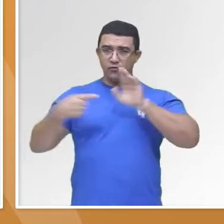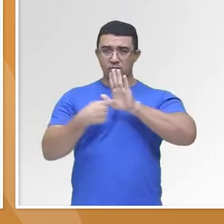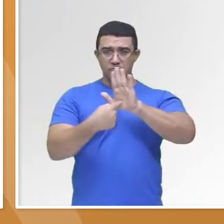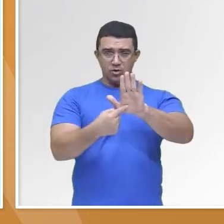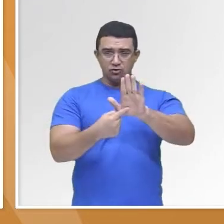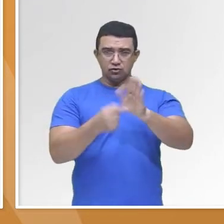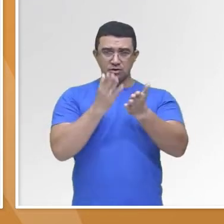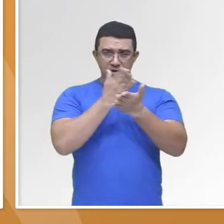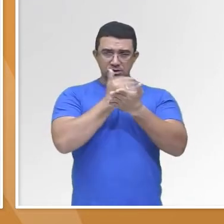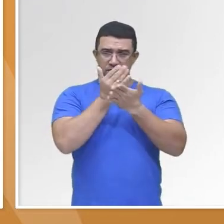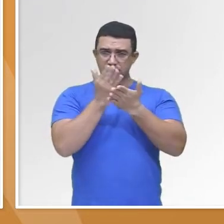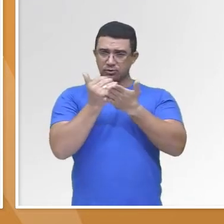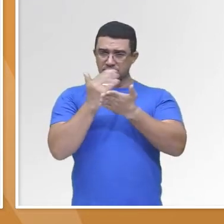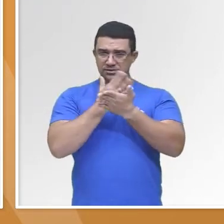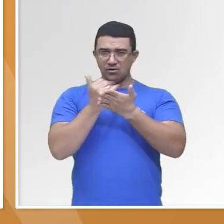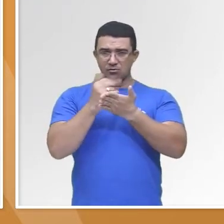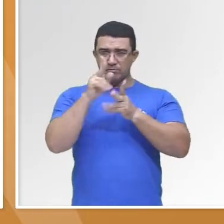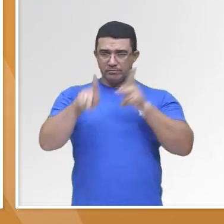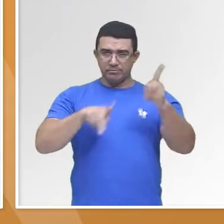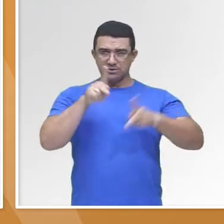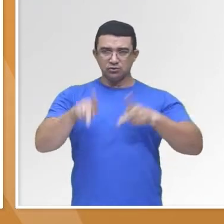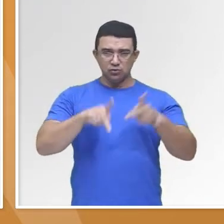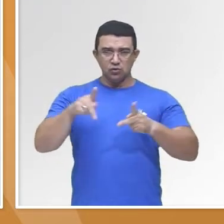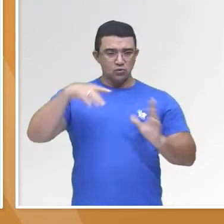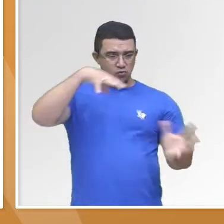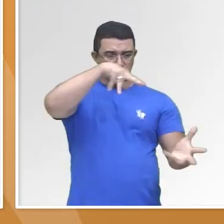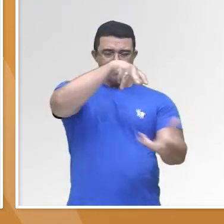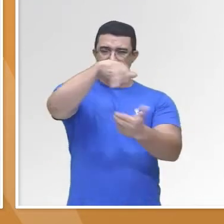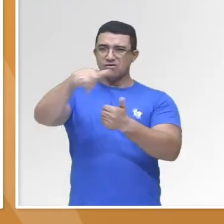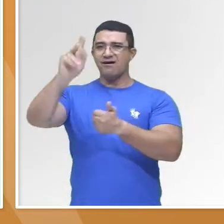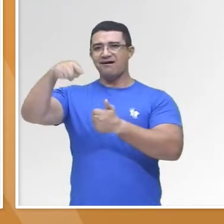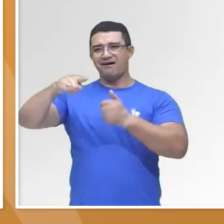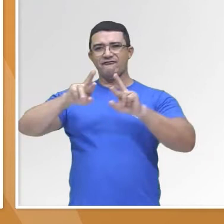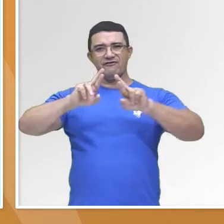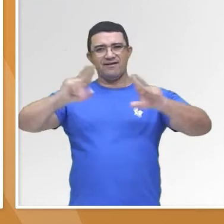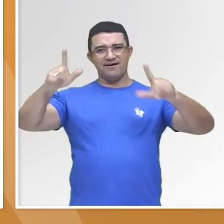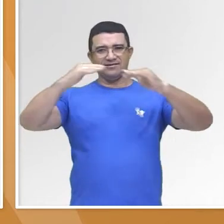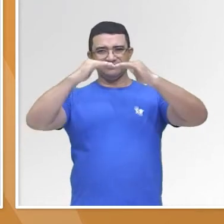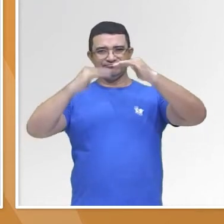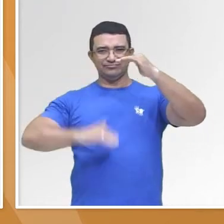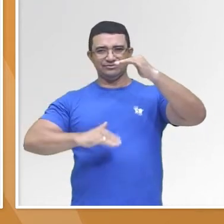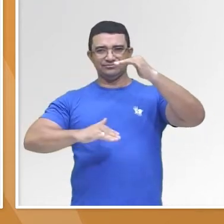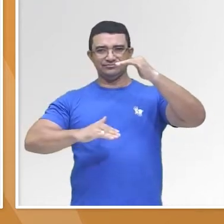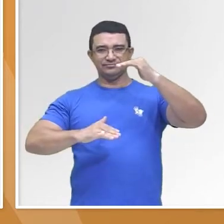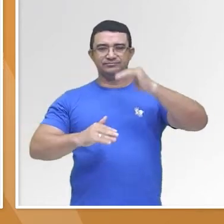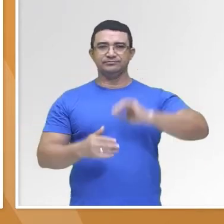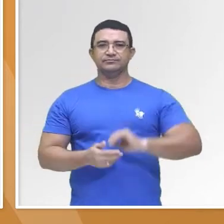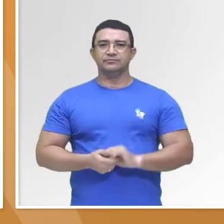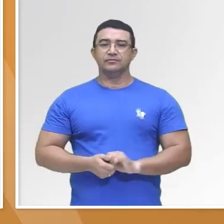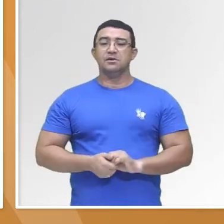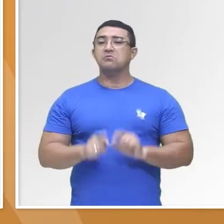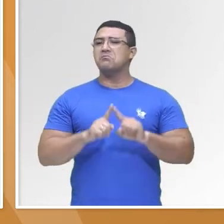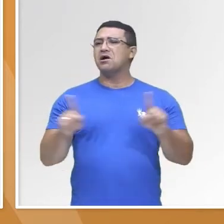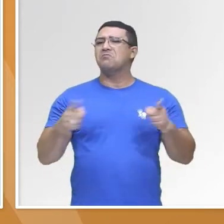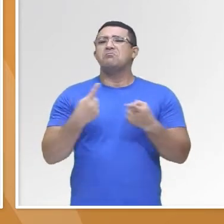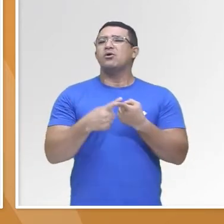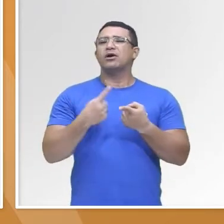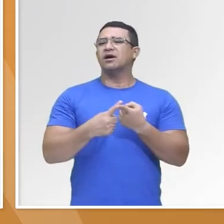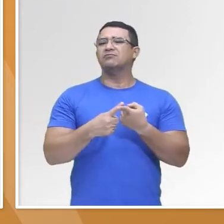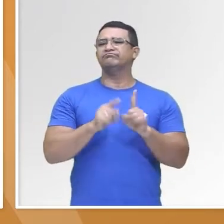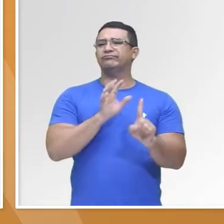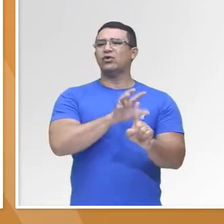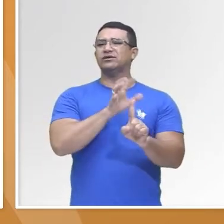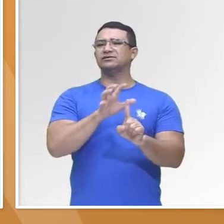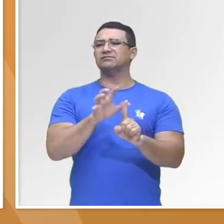da população mundial, ela é desigual, né? Mas, quais são os fatores,